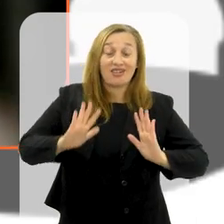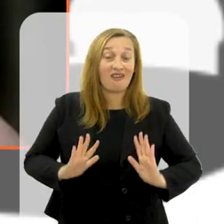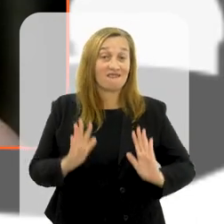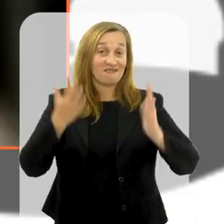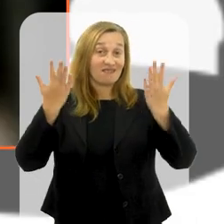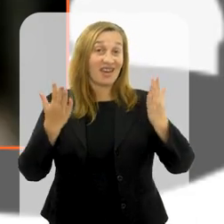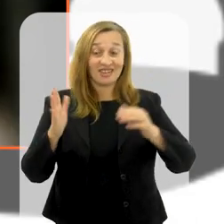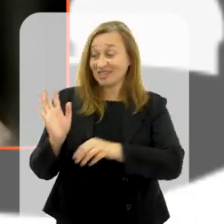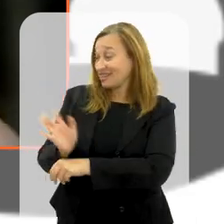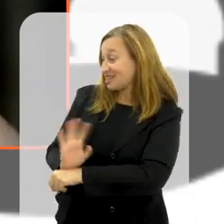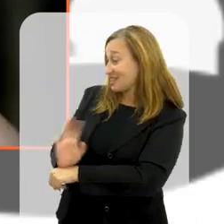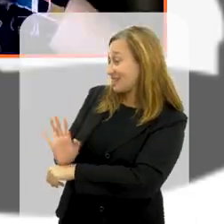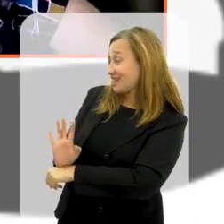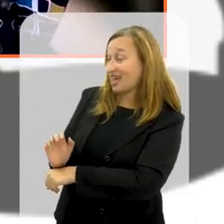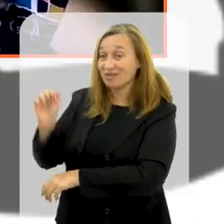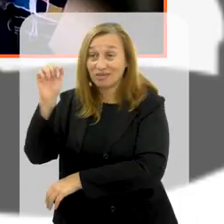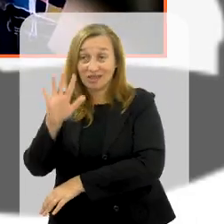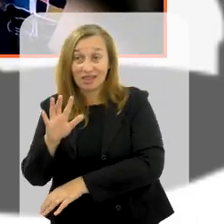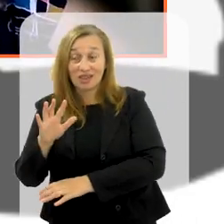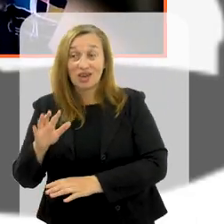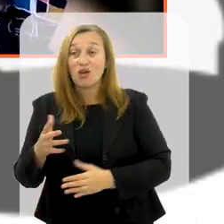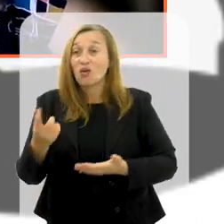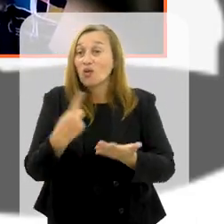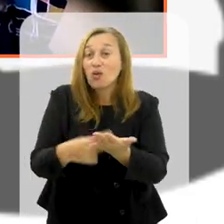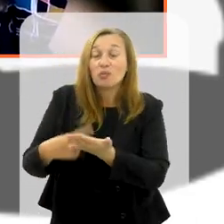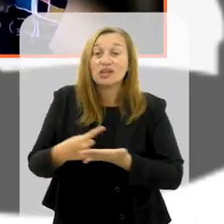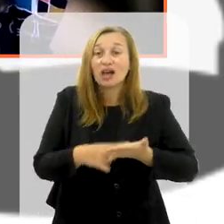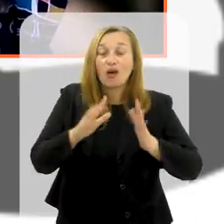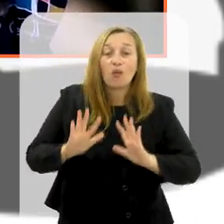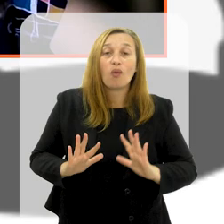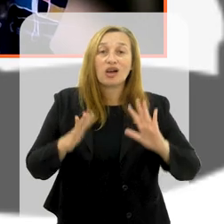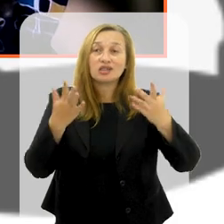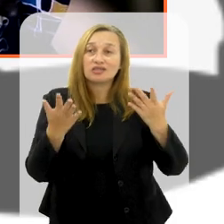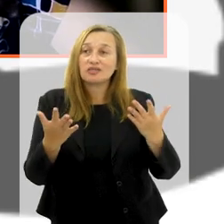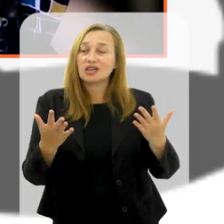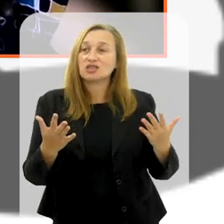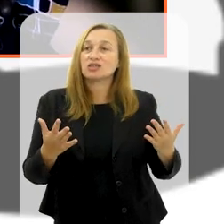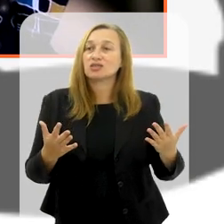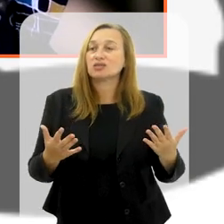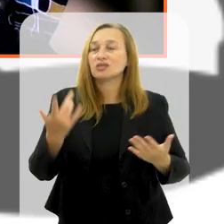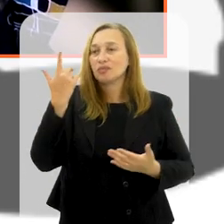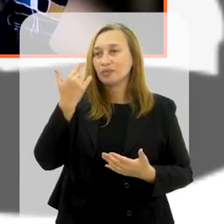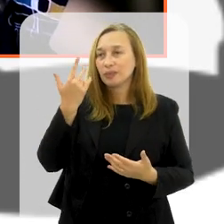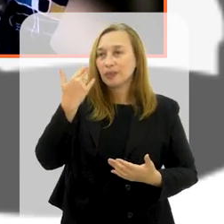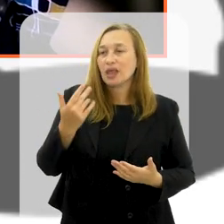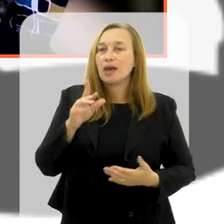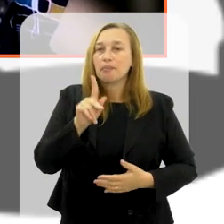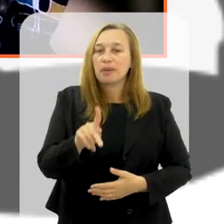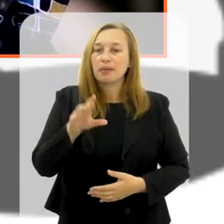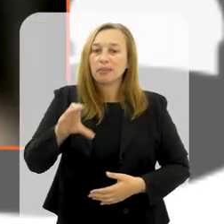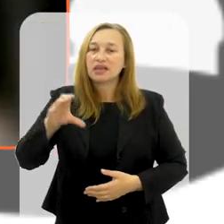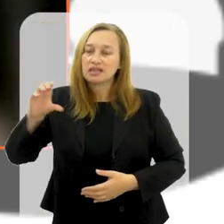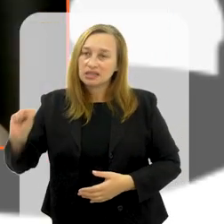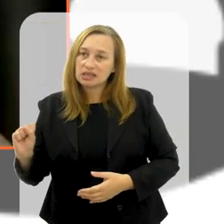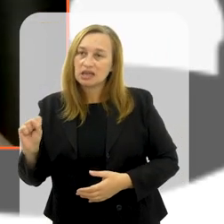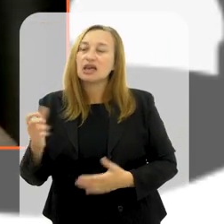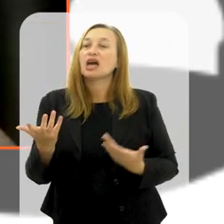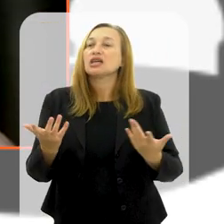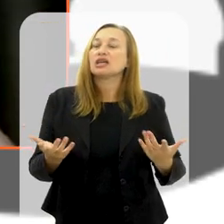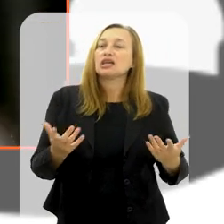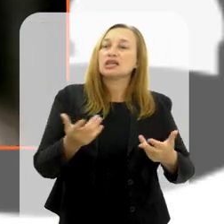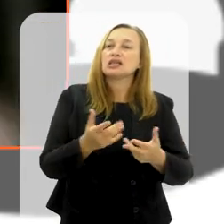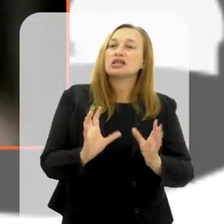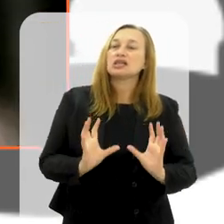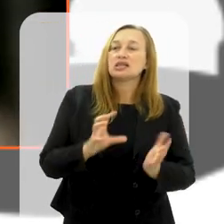cinema internacional, né? Combinar com eles algumas ações comuns. E aí o PPC tem centro de